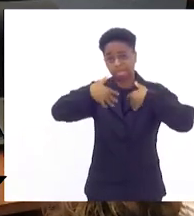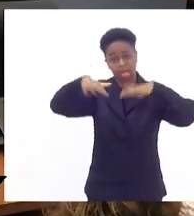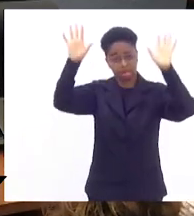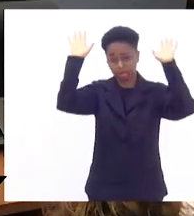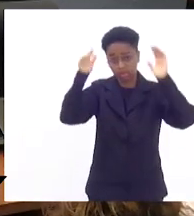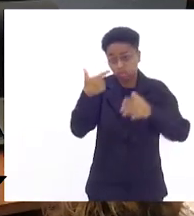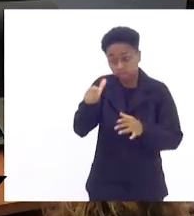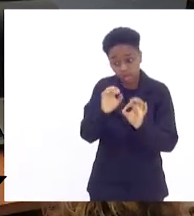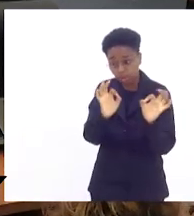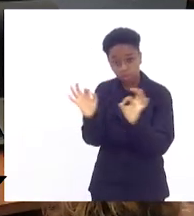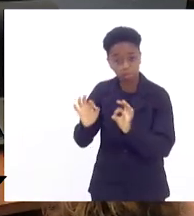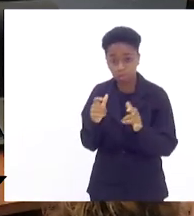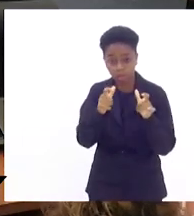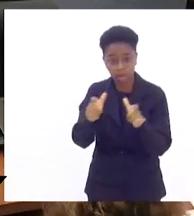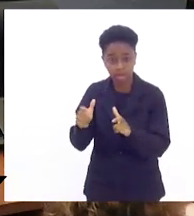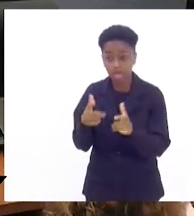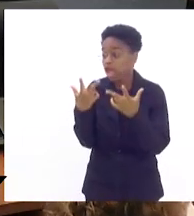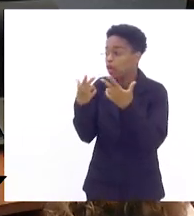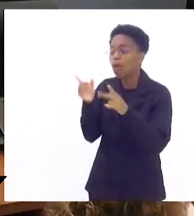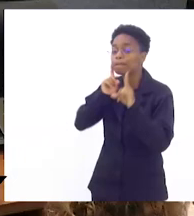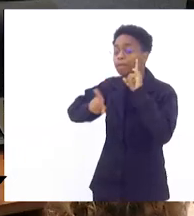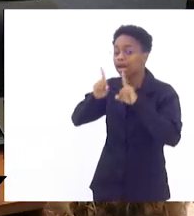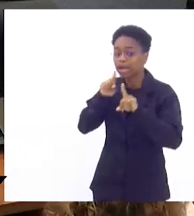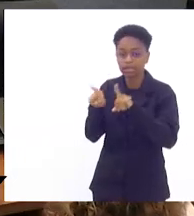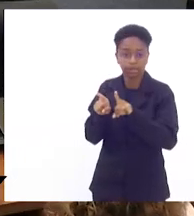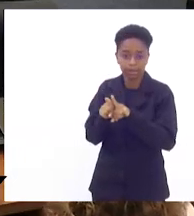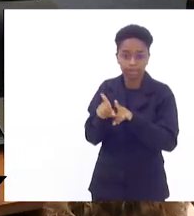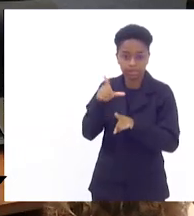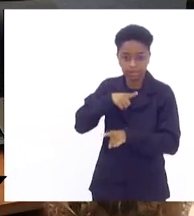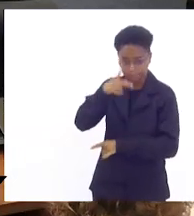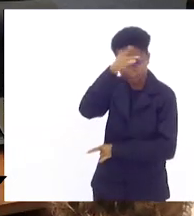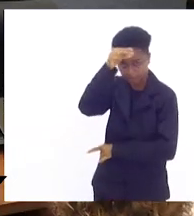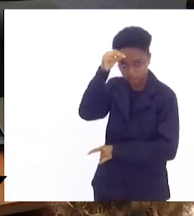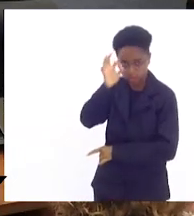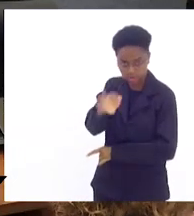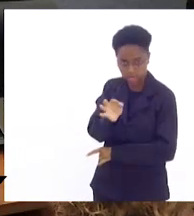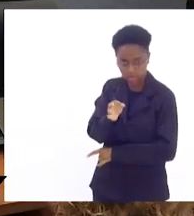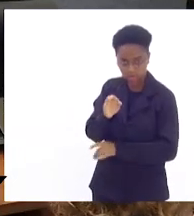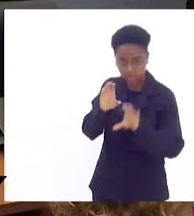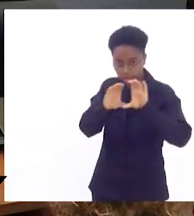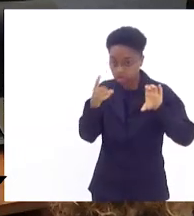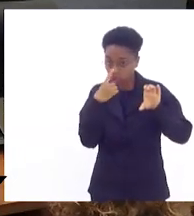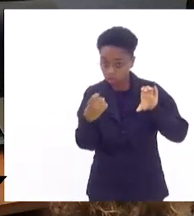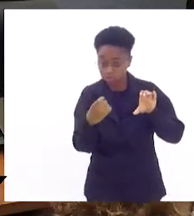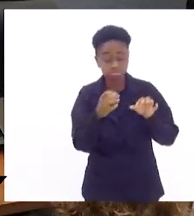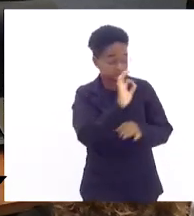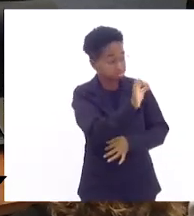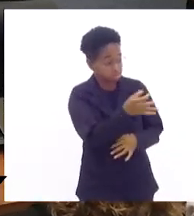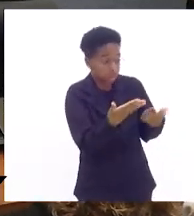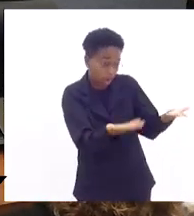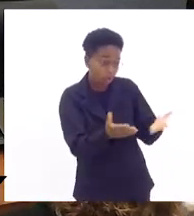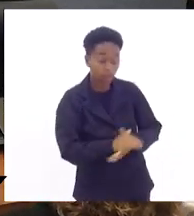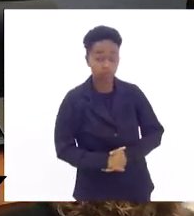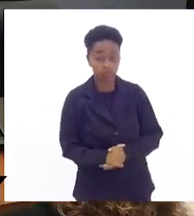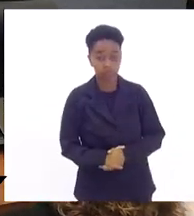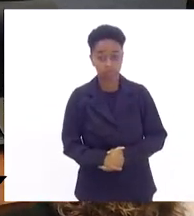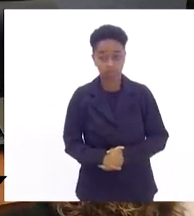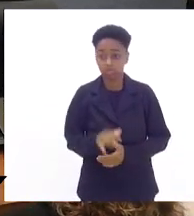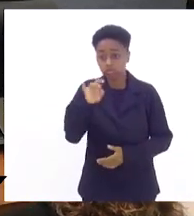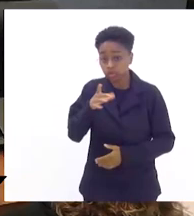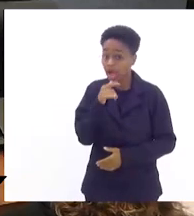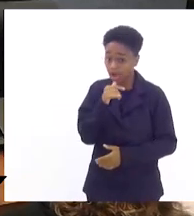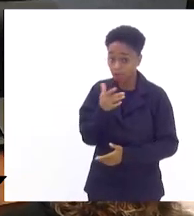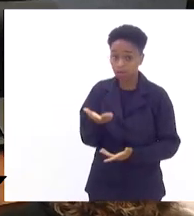está em lugar nenhum? É o mesmo problema de Maricá. Maricá não está na prefeitura? O esgoto? Maricá está. Então. Mas já foi colocado antes da concessão.